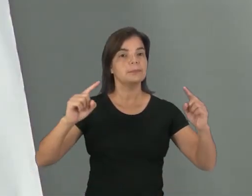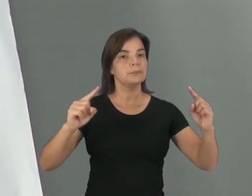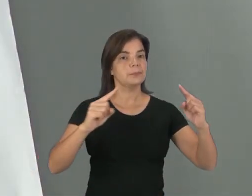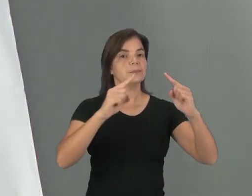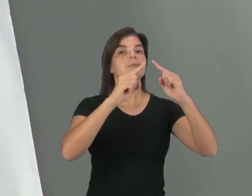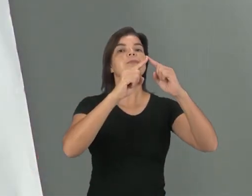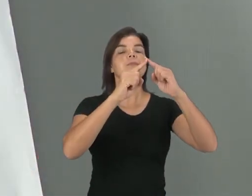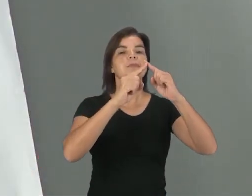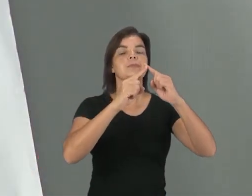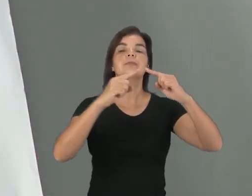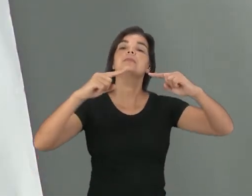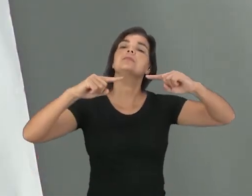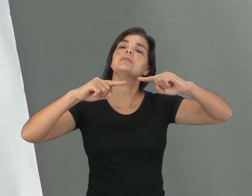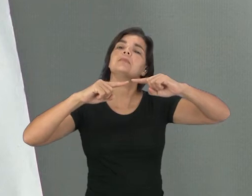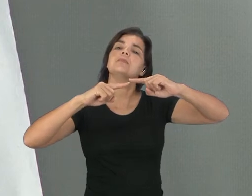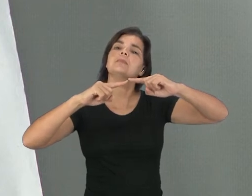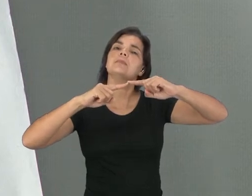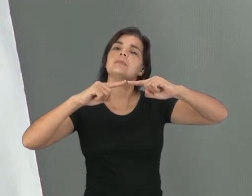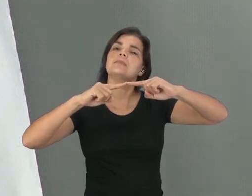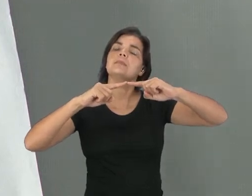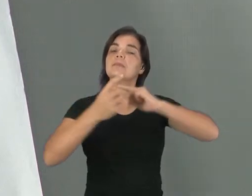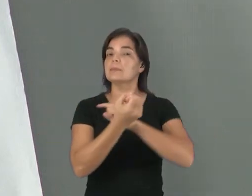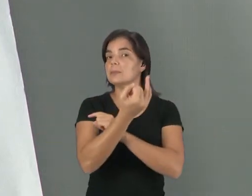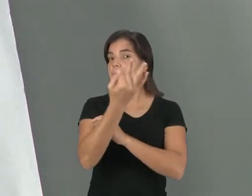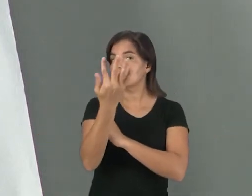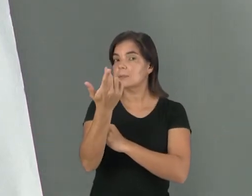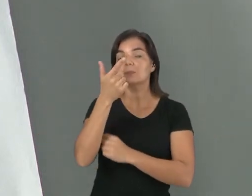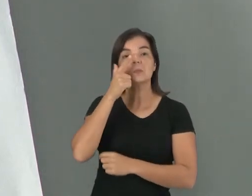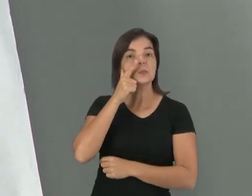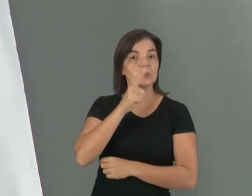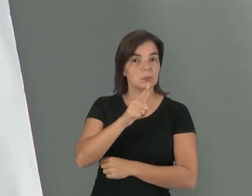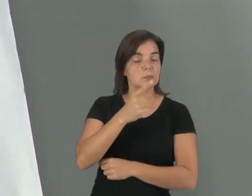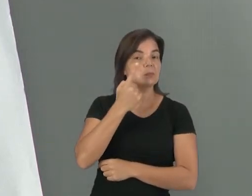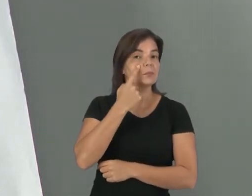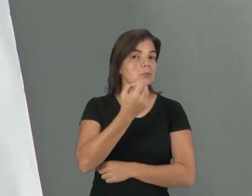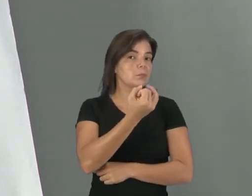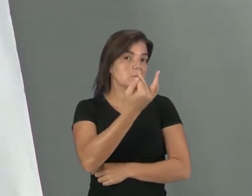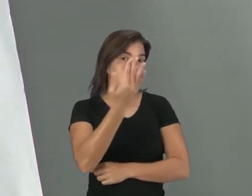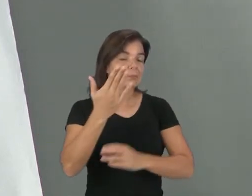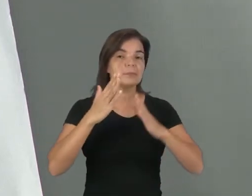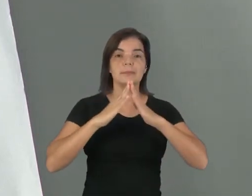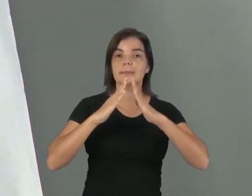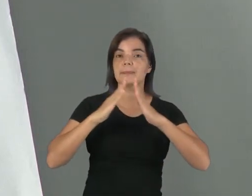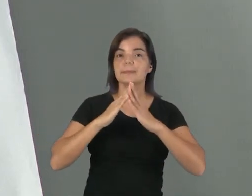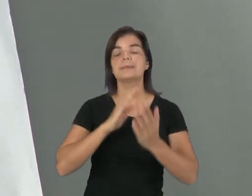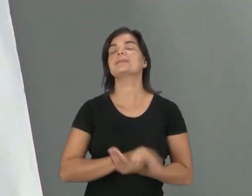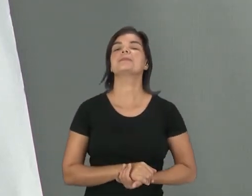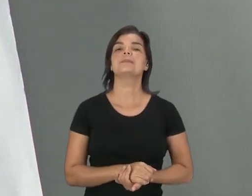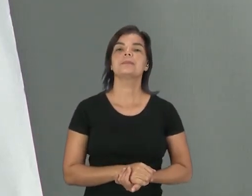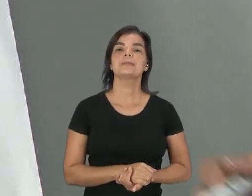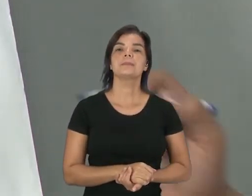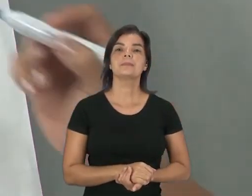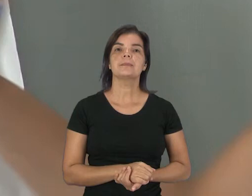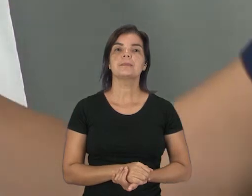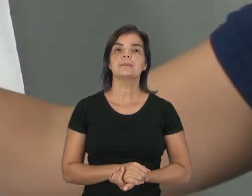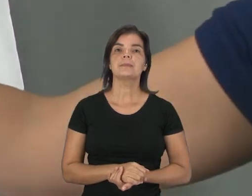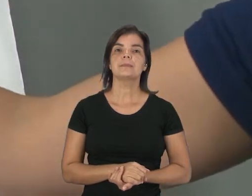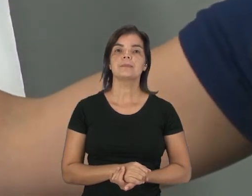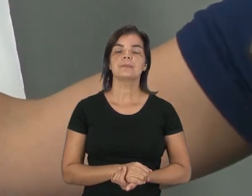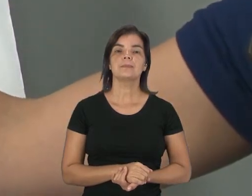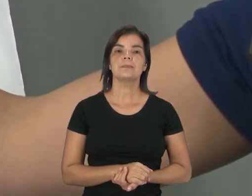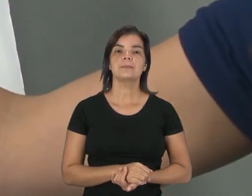8 vértices. E as arestas? Quantas arestas vocês conseguiram contar aí de casa? Vamos lá juntos?